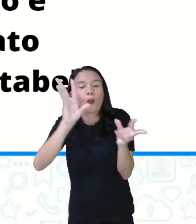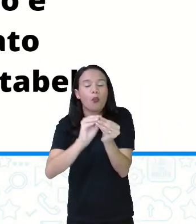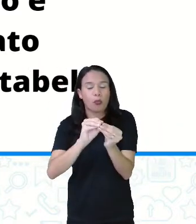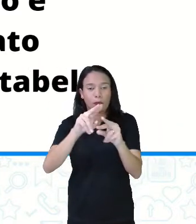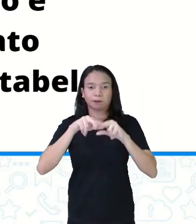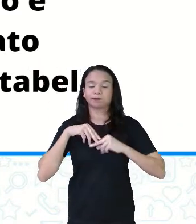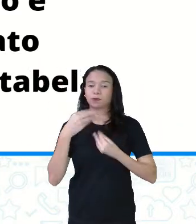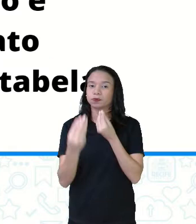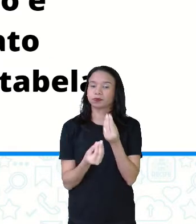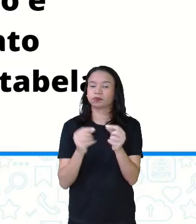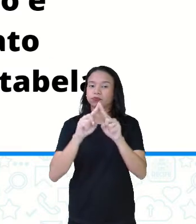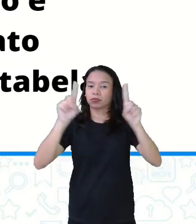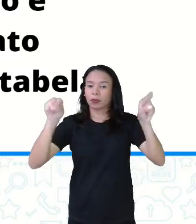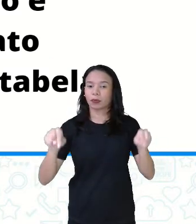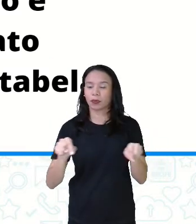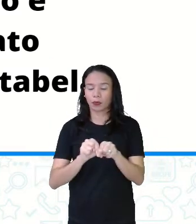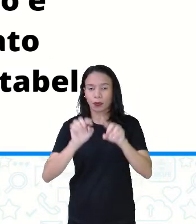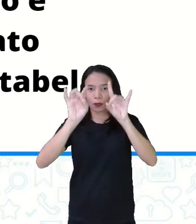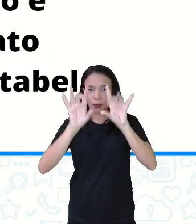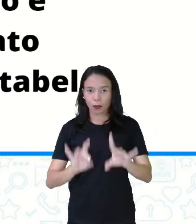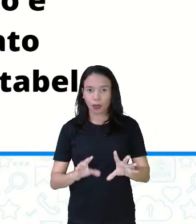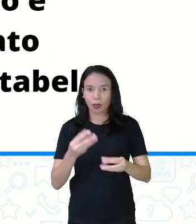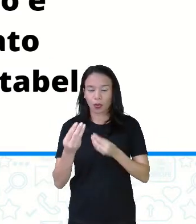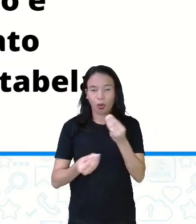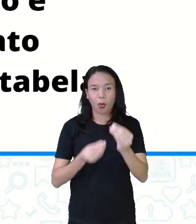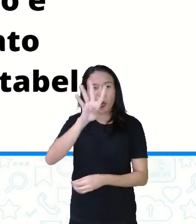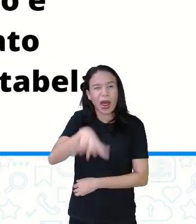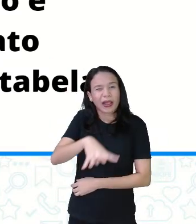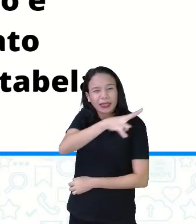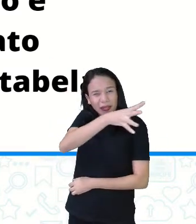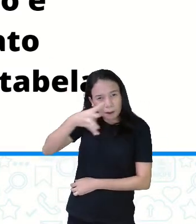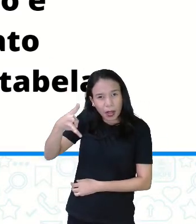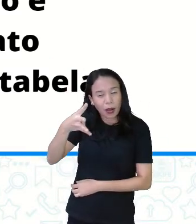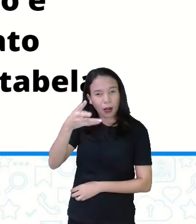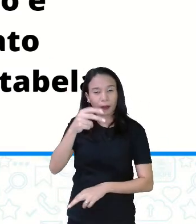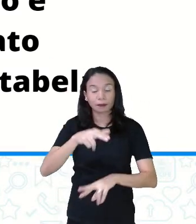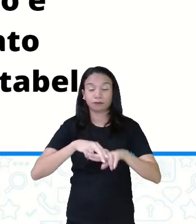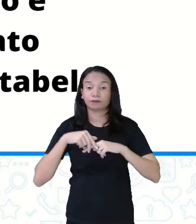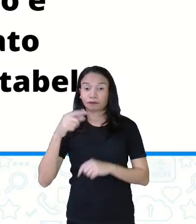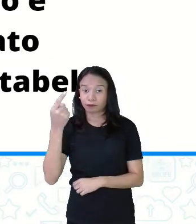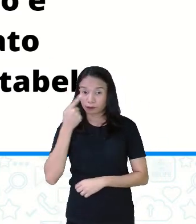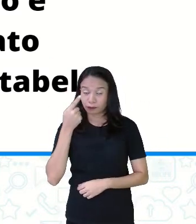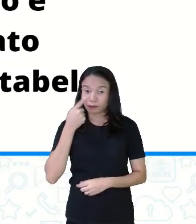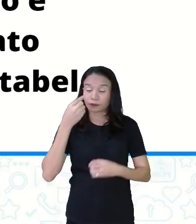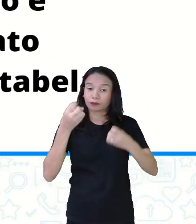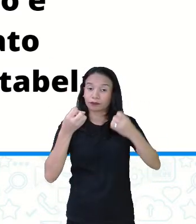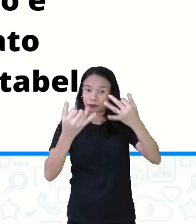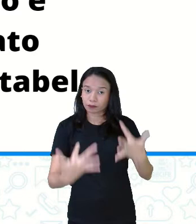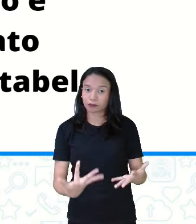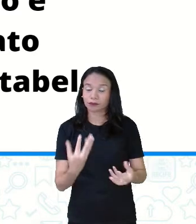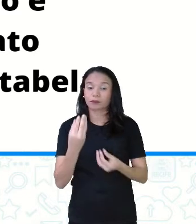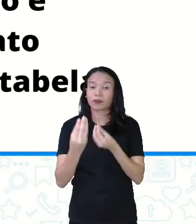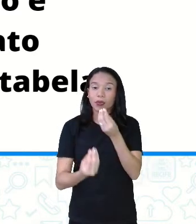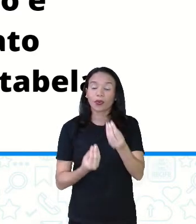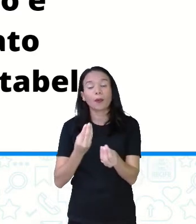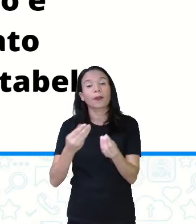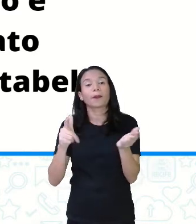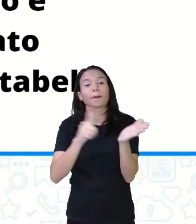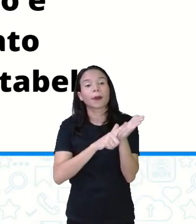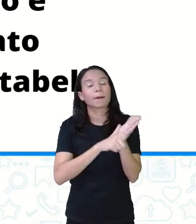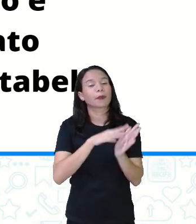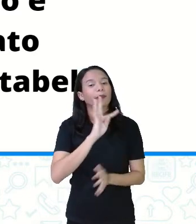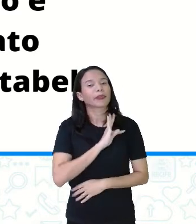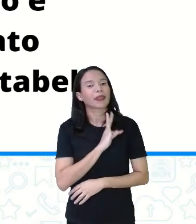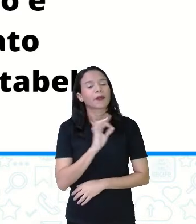um formato específico, geralmente uma tabela. Então, veja que eu disse para vocês o seguinte, que a ficha técnica não